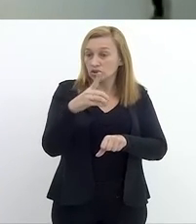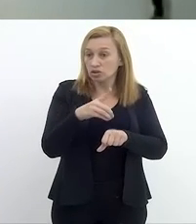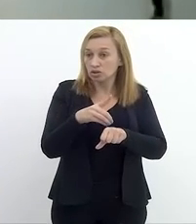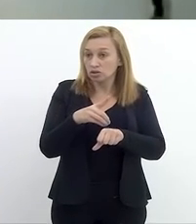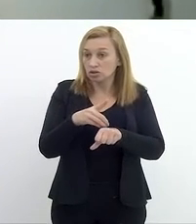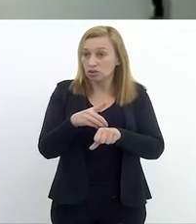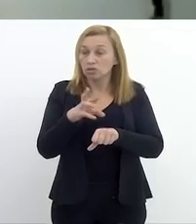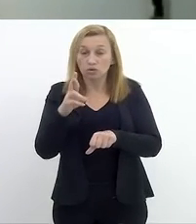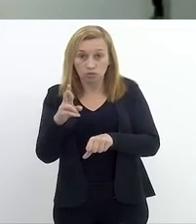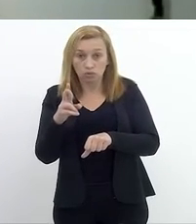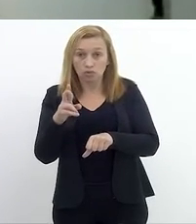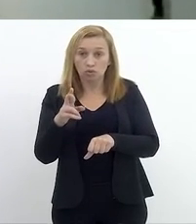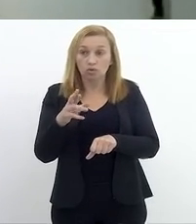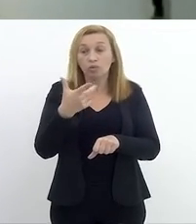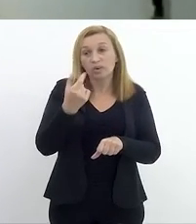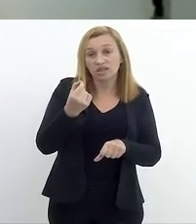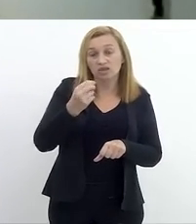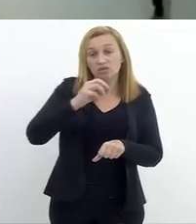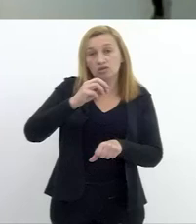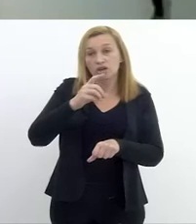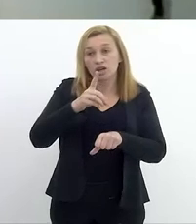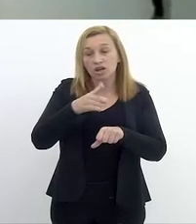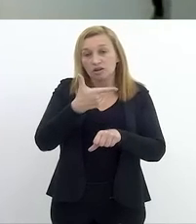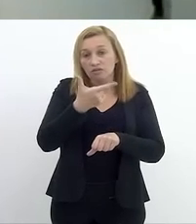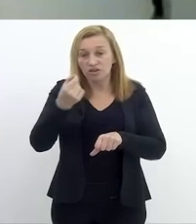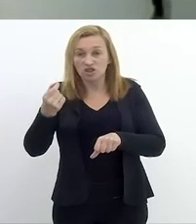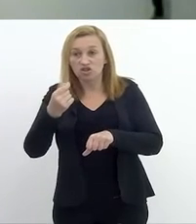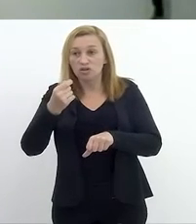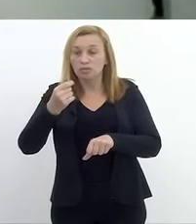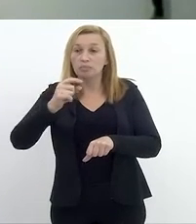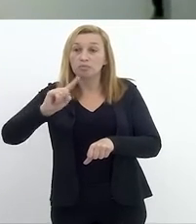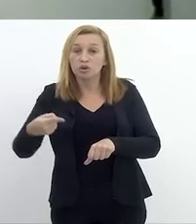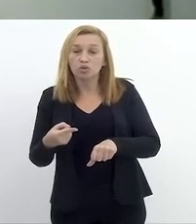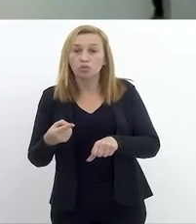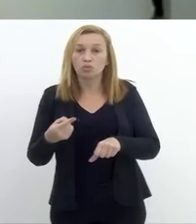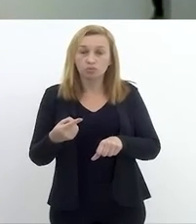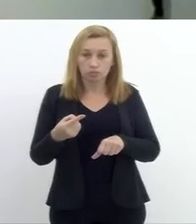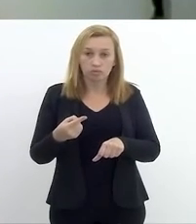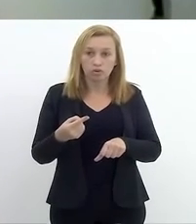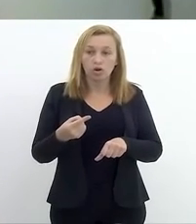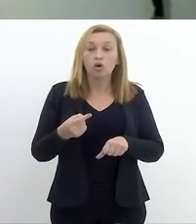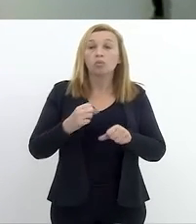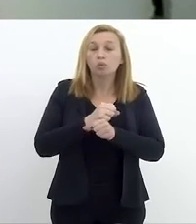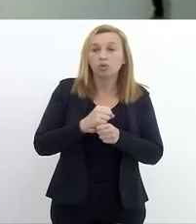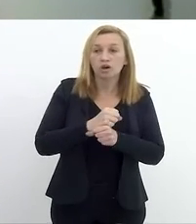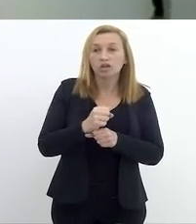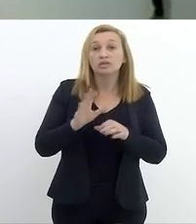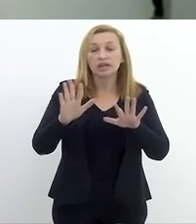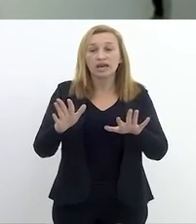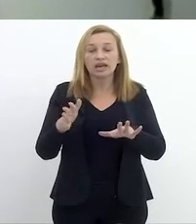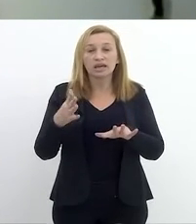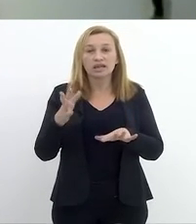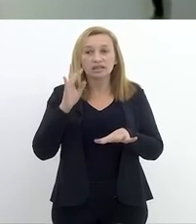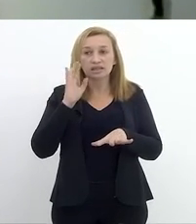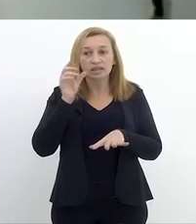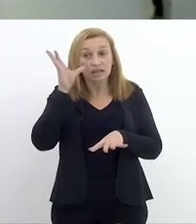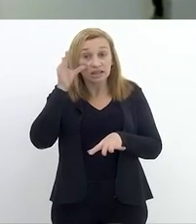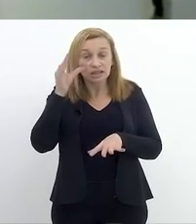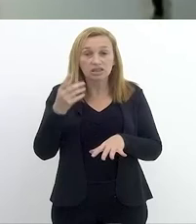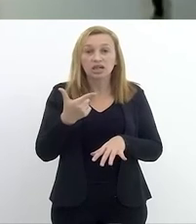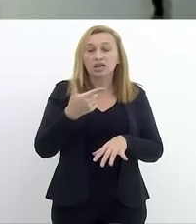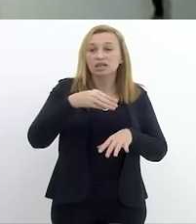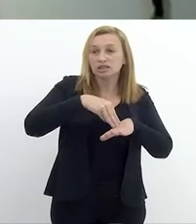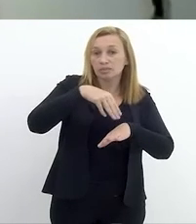O Brasil forma 20 mil doutores por ano. E é interessante porque esse processo de formação de mestres e doutores tem